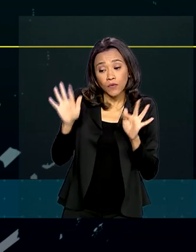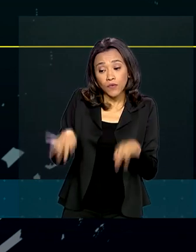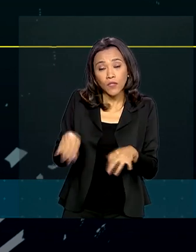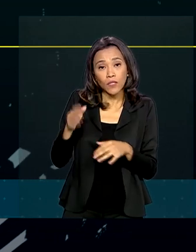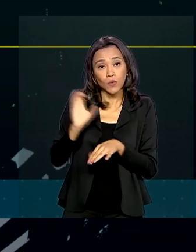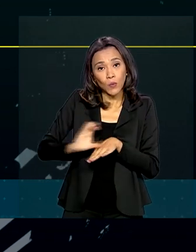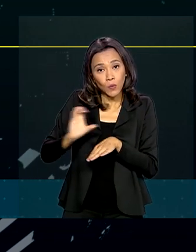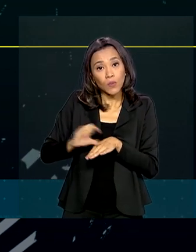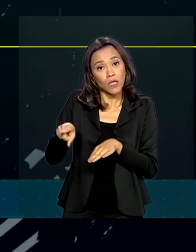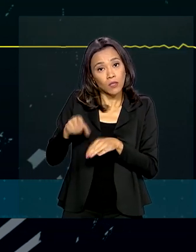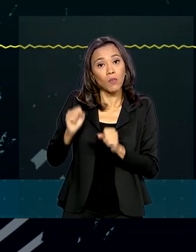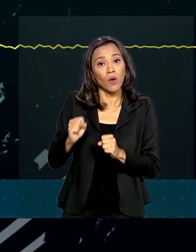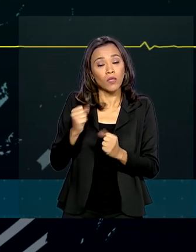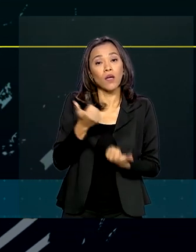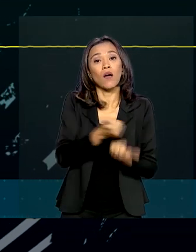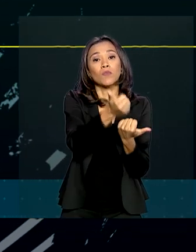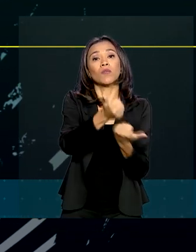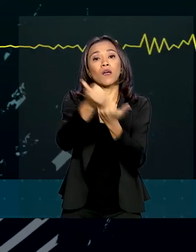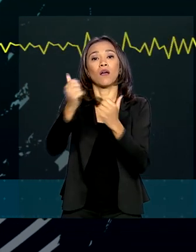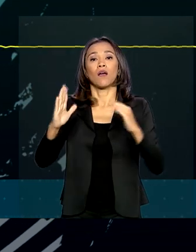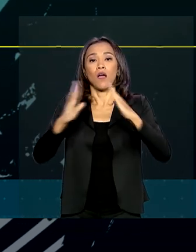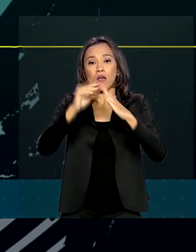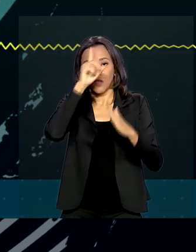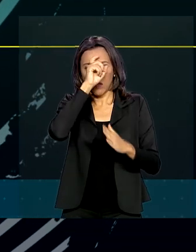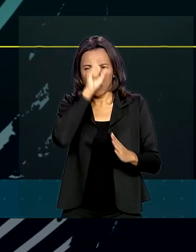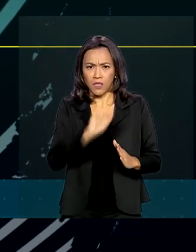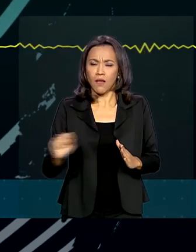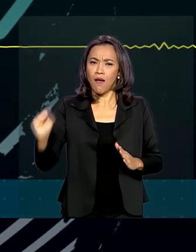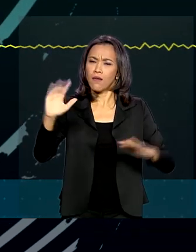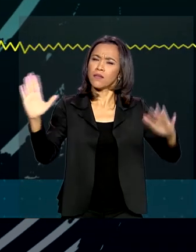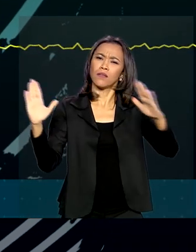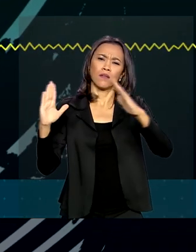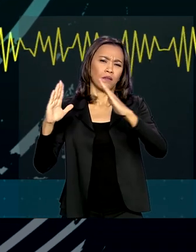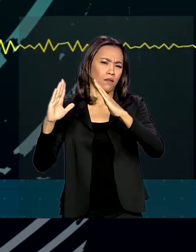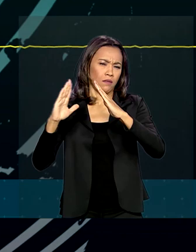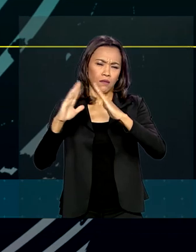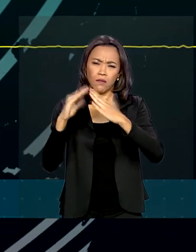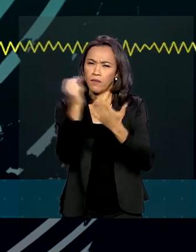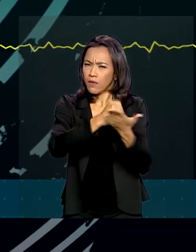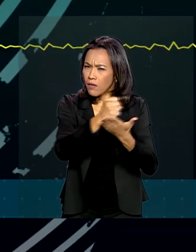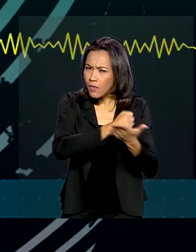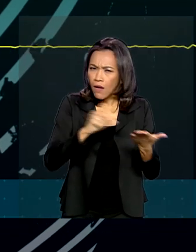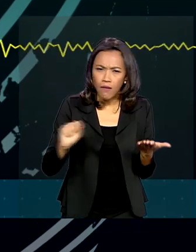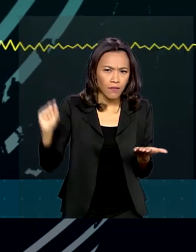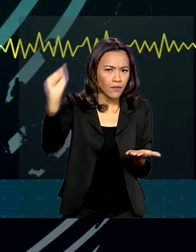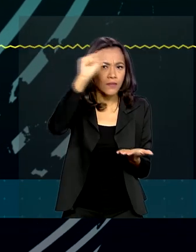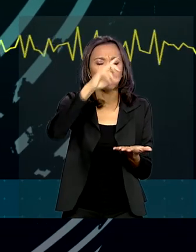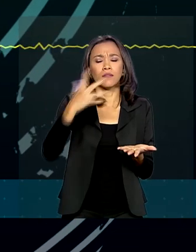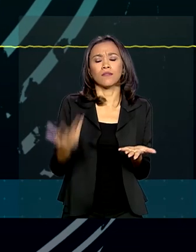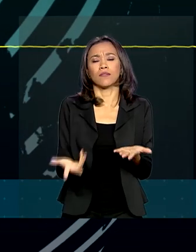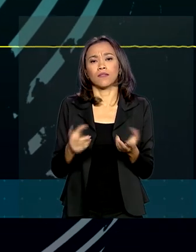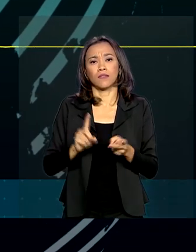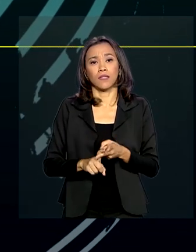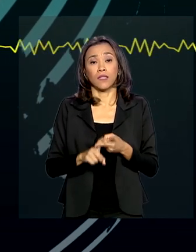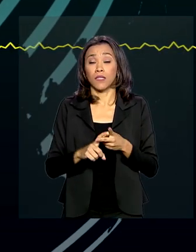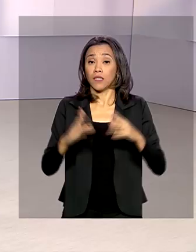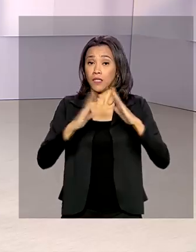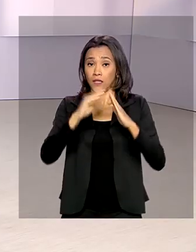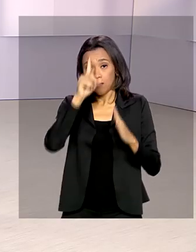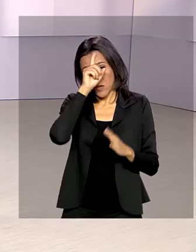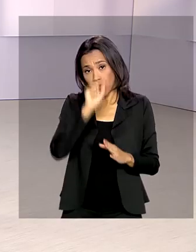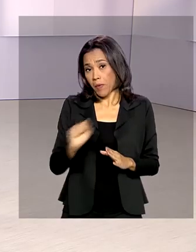nos hospitais, até mesmo nas farmácias, em postos de saúde.